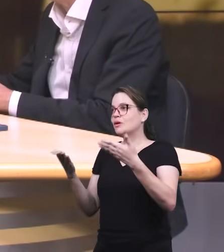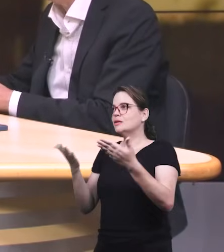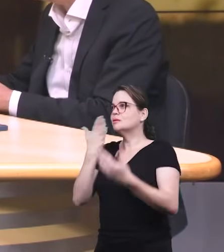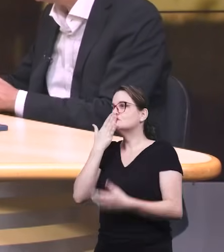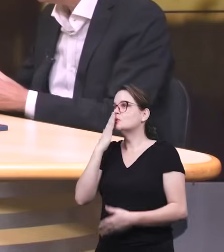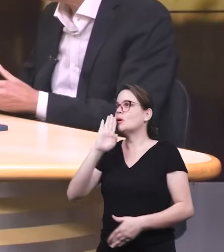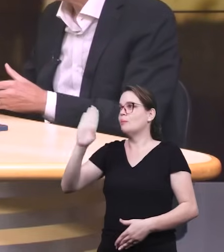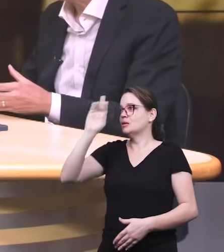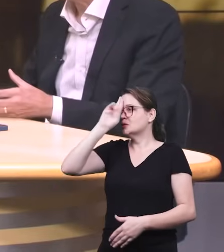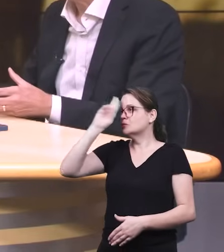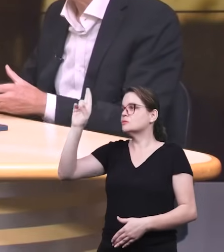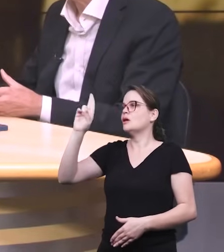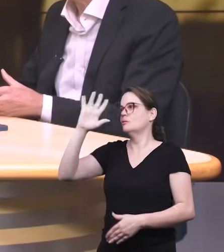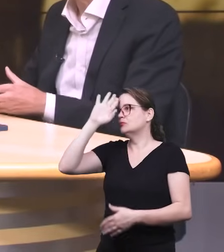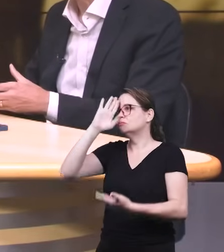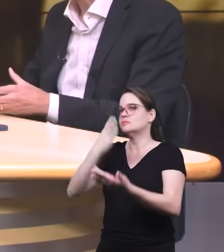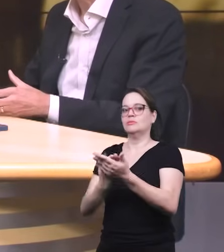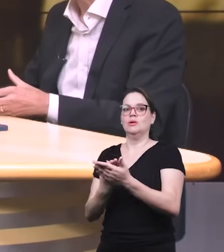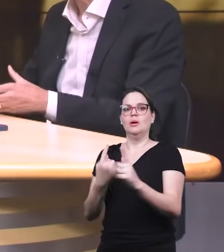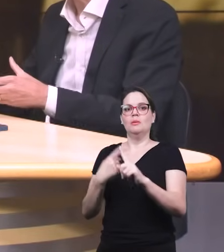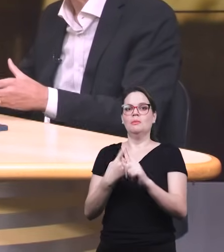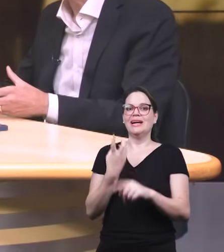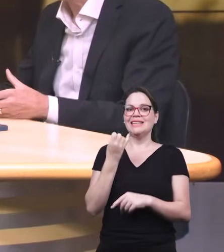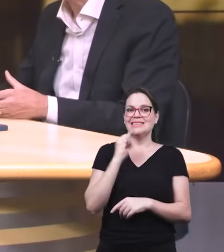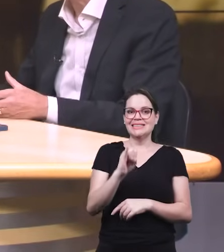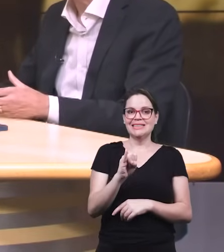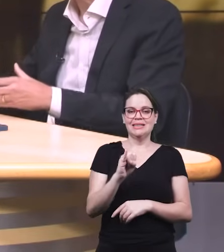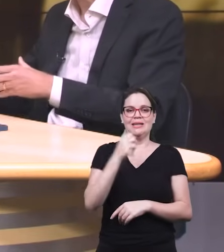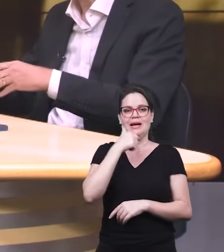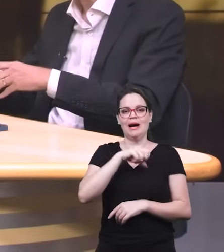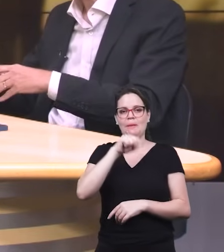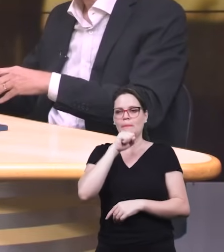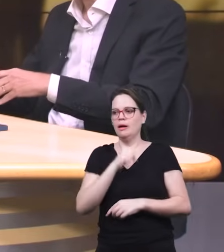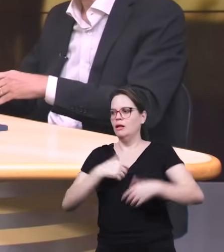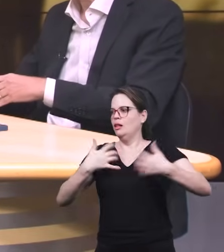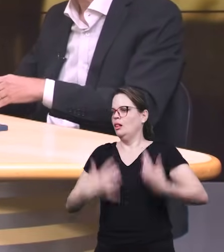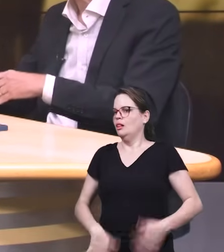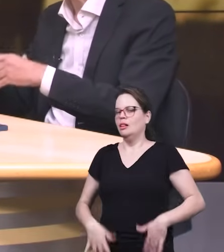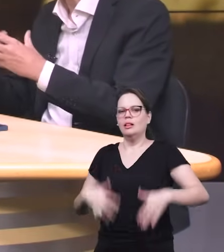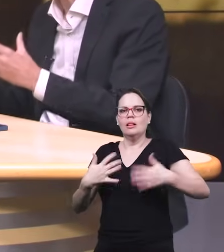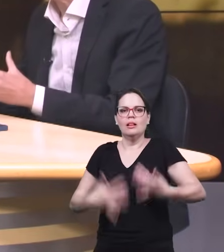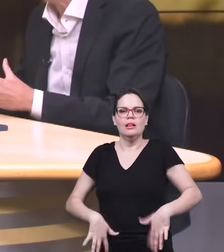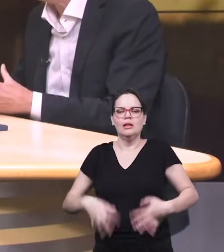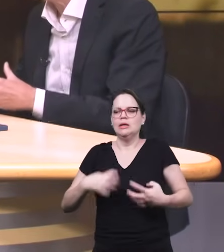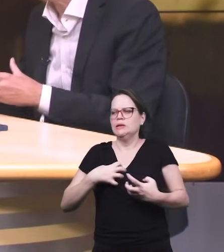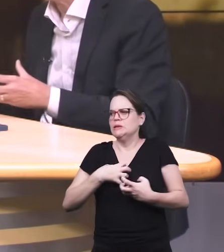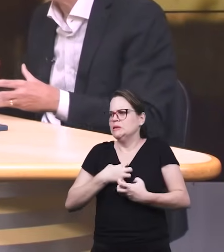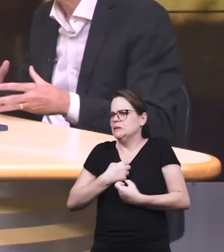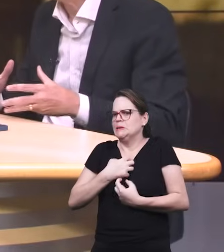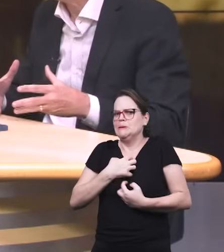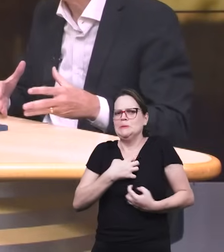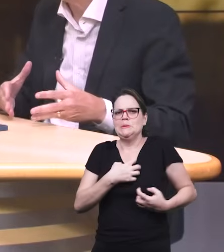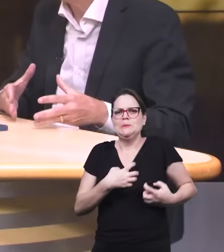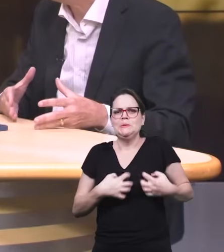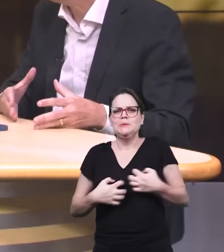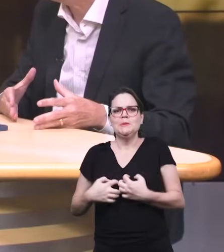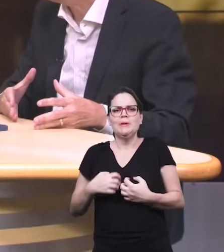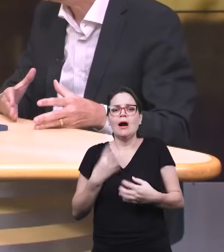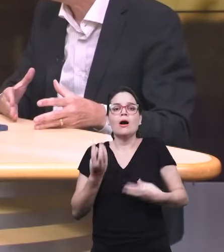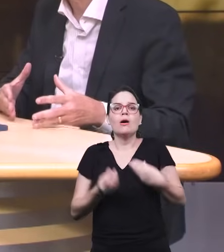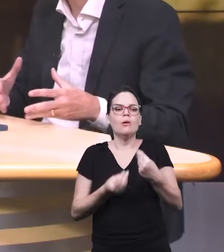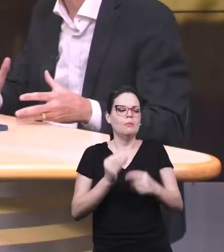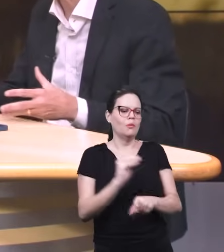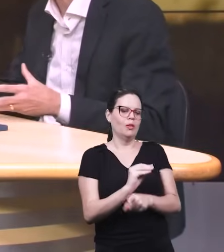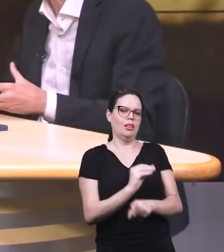adoece. E se ela adoecer, se ela entrar em desespero, se ela entrar numa angústia, como ela vai cuidar de um